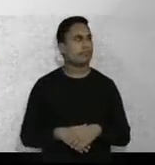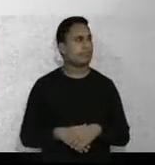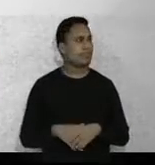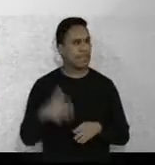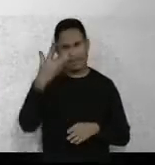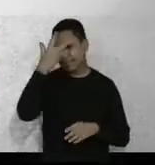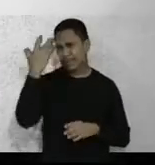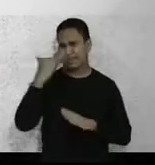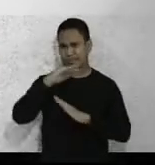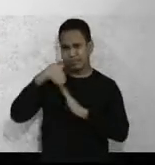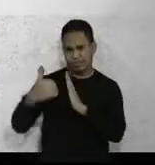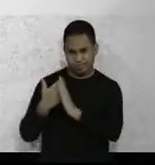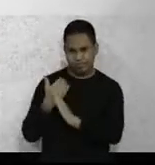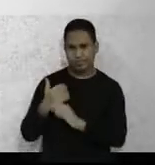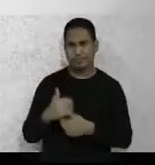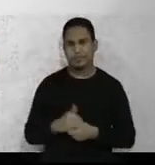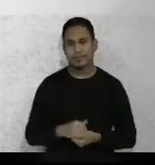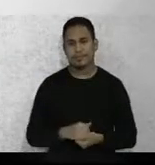Ó,